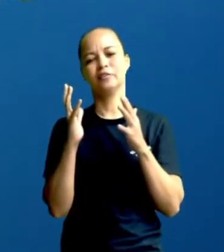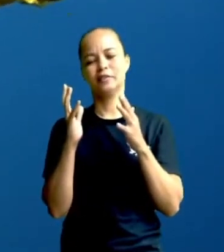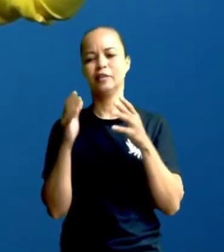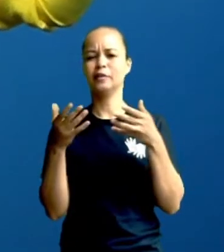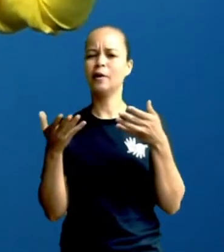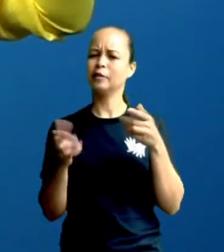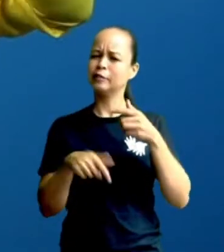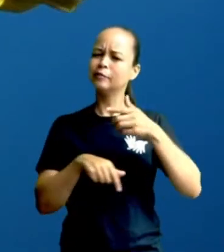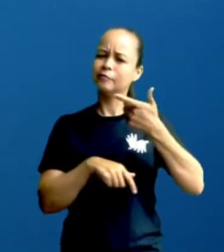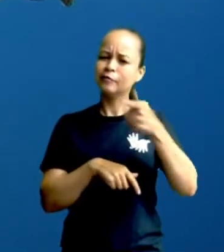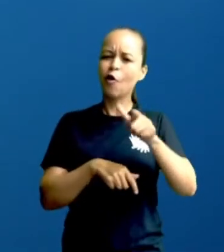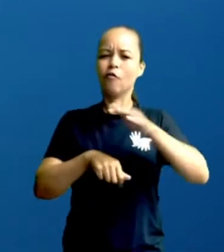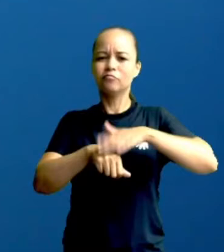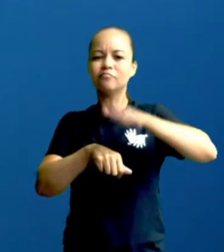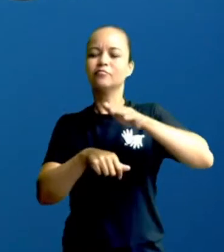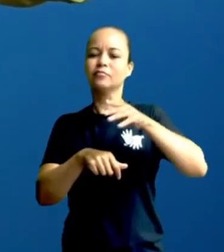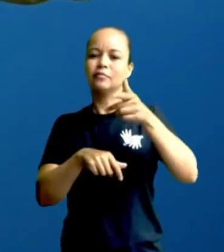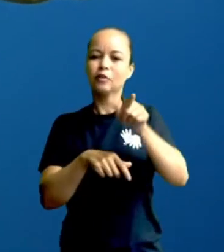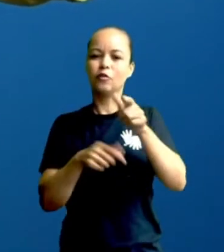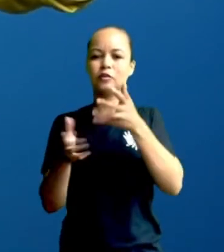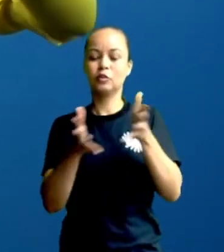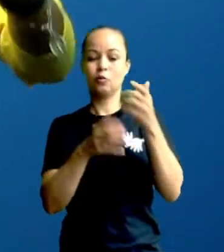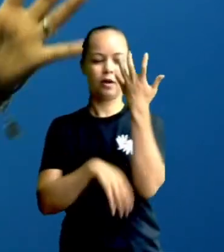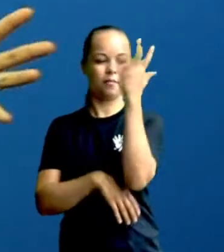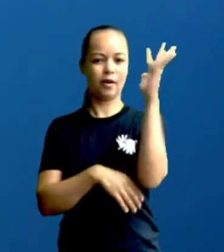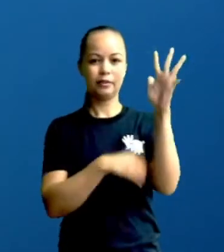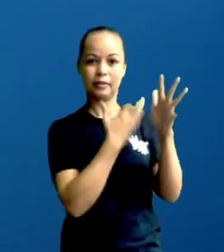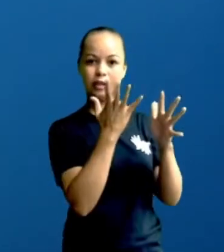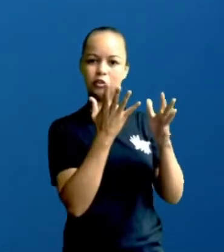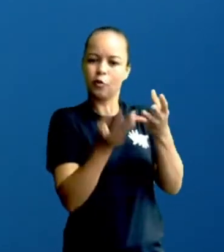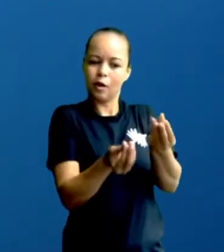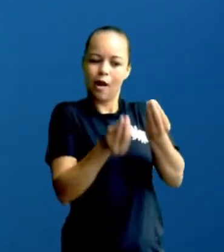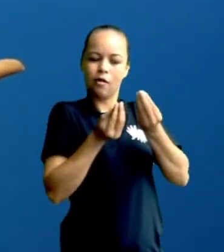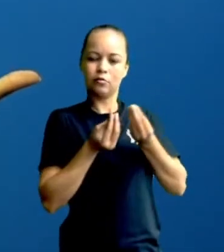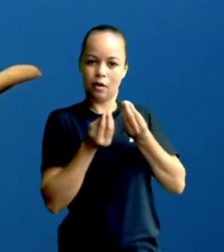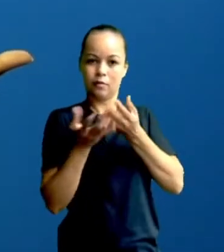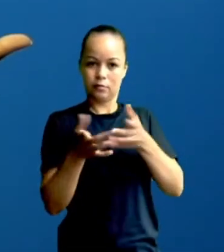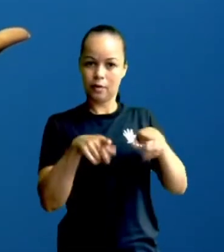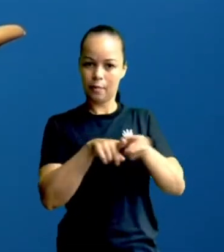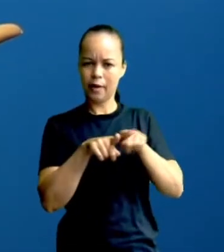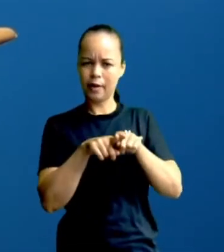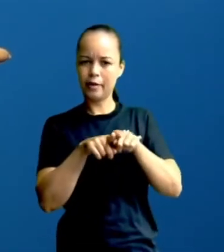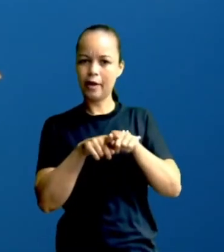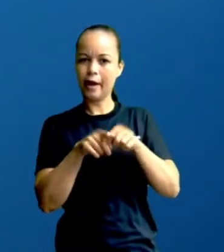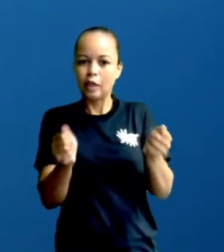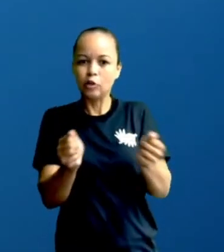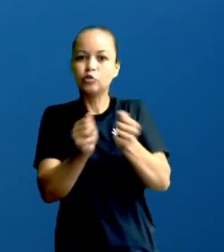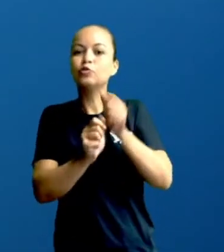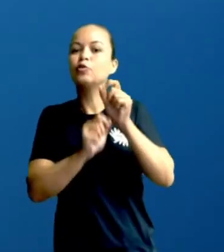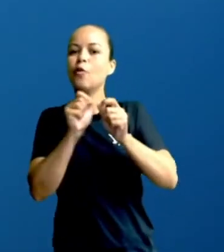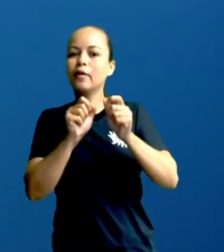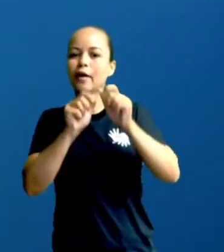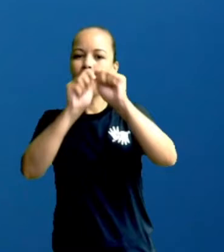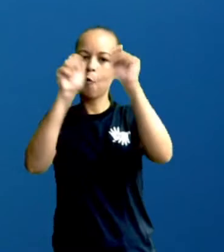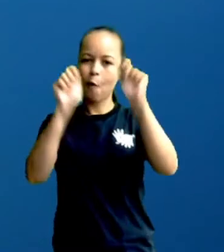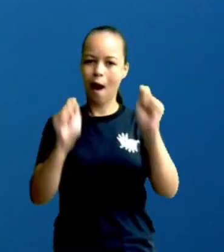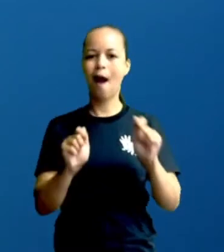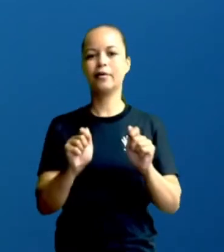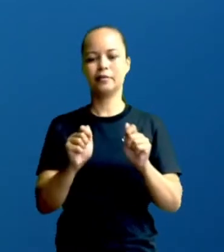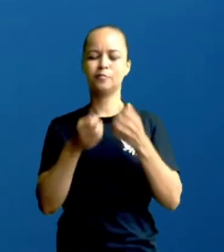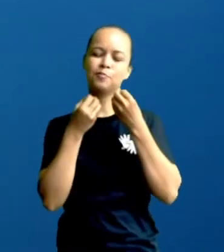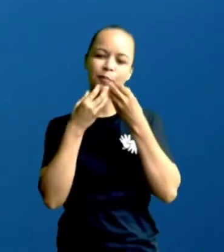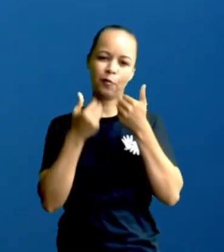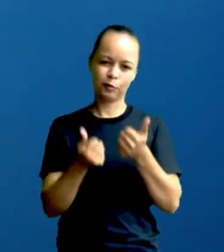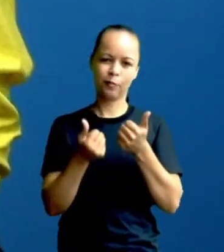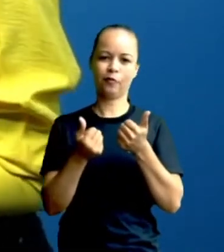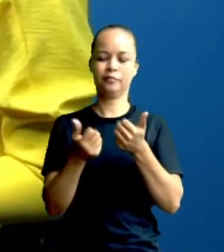as paisagens, sobre o que elas nos transmitem e ainda casando com artes, fica melhor ainda, tá bom?